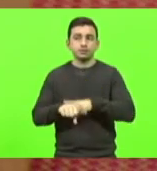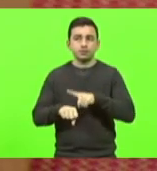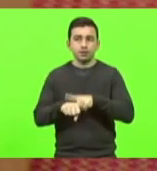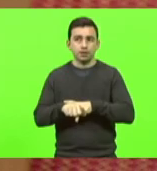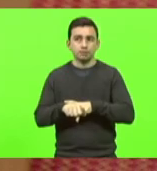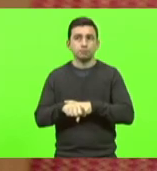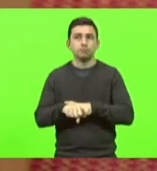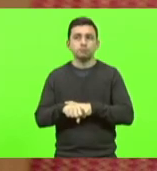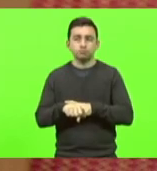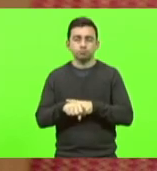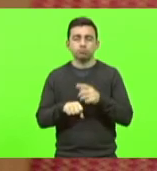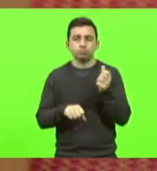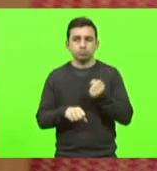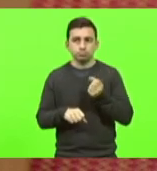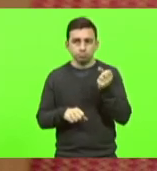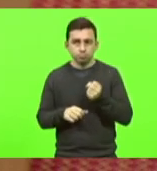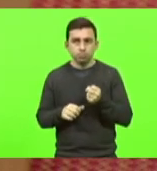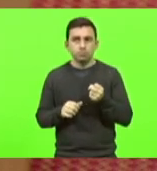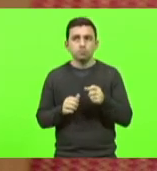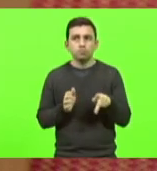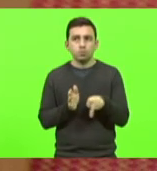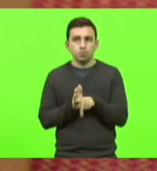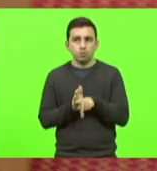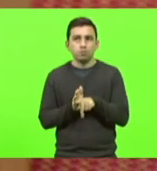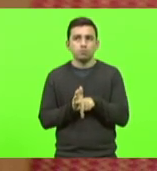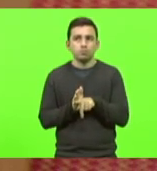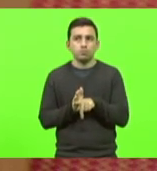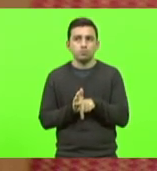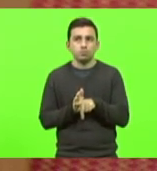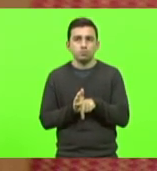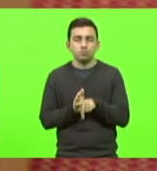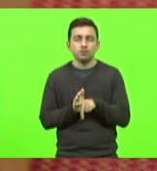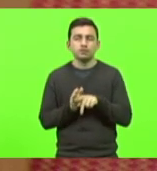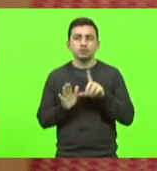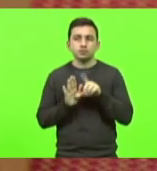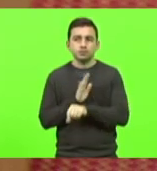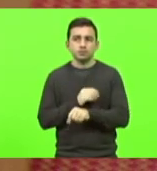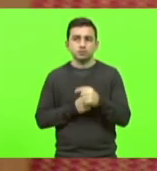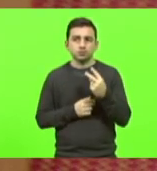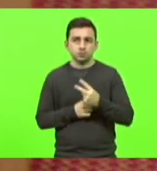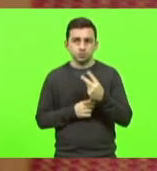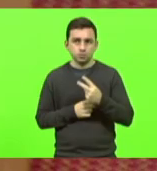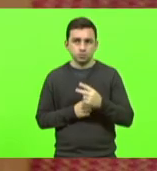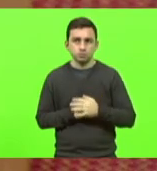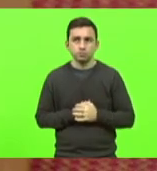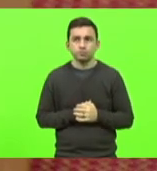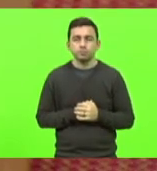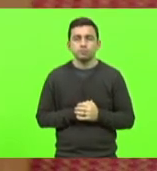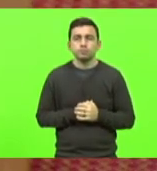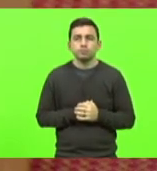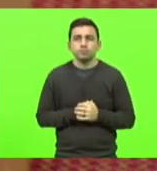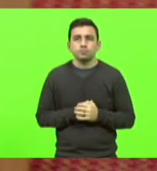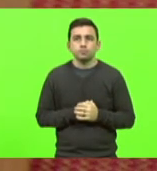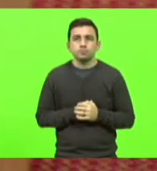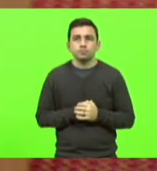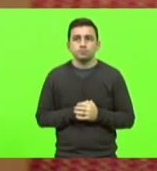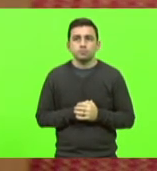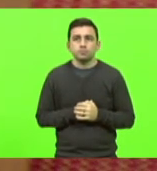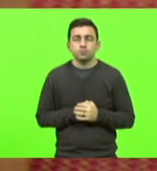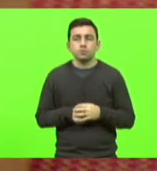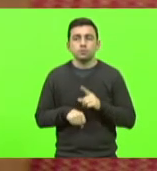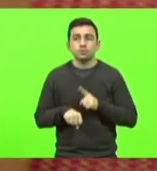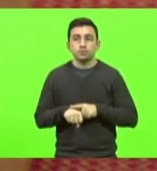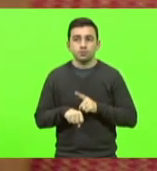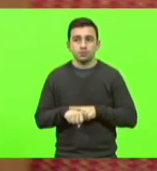contribuição previsto no caput no inciso 2º do carro o tempo